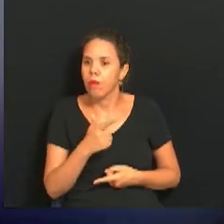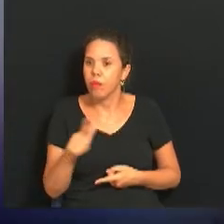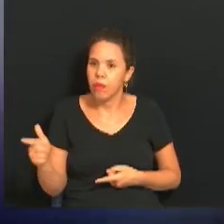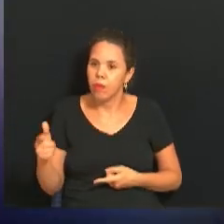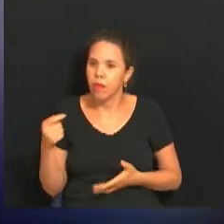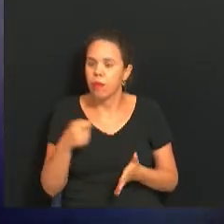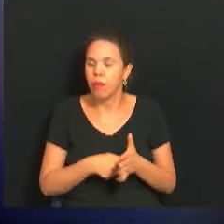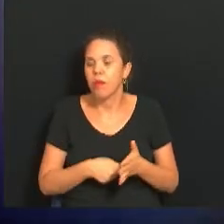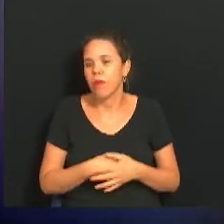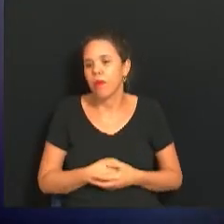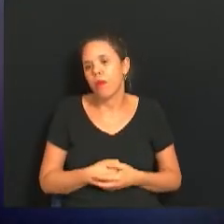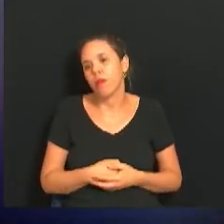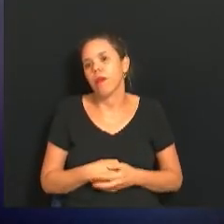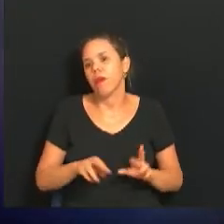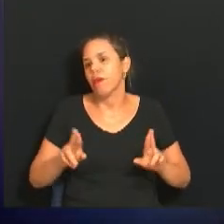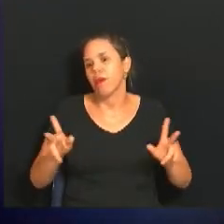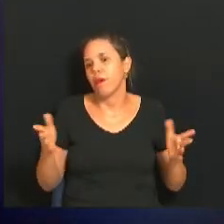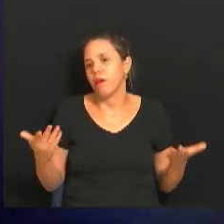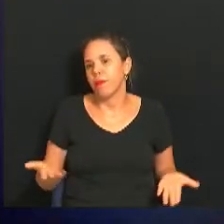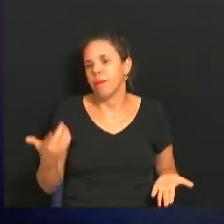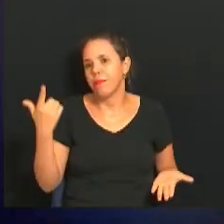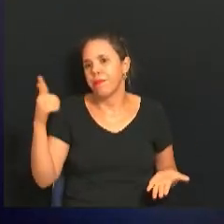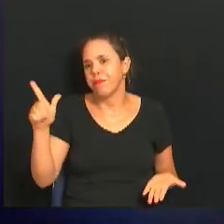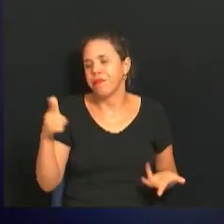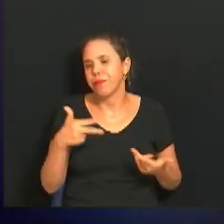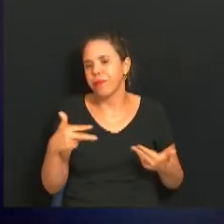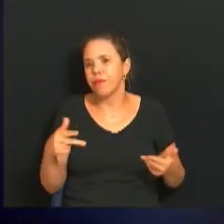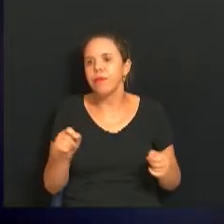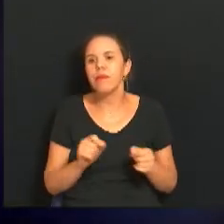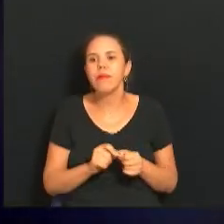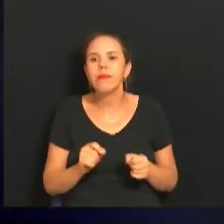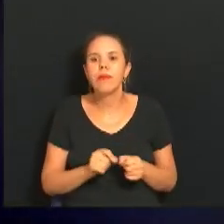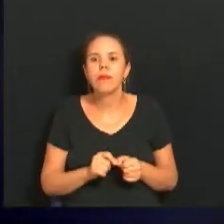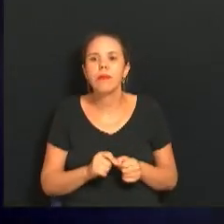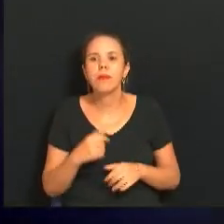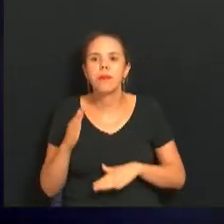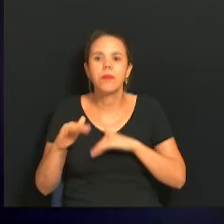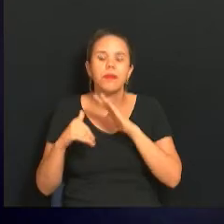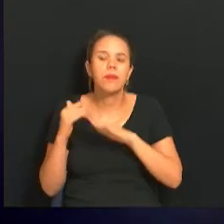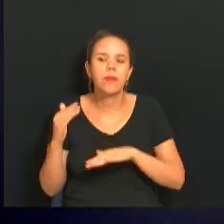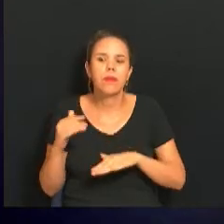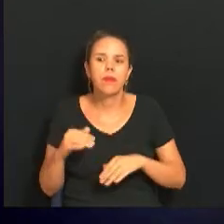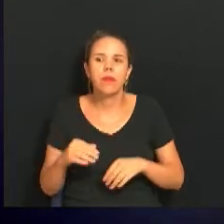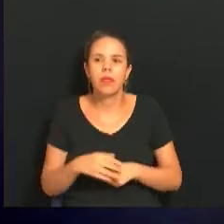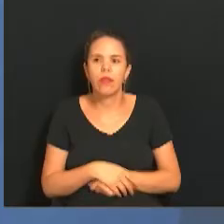política diferenciada, uma outra política de desenvolvimento urbano.